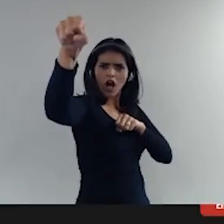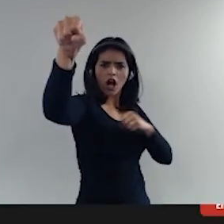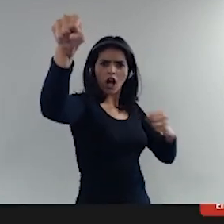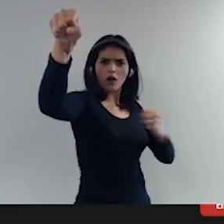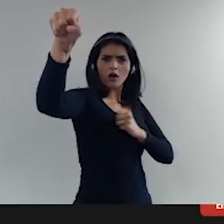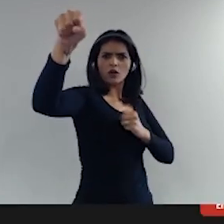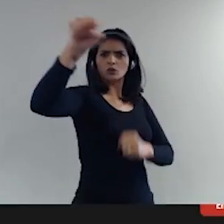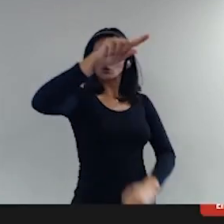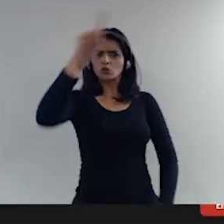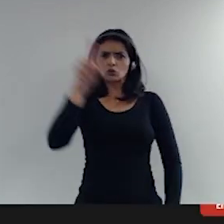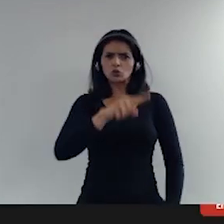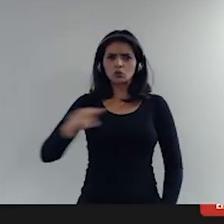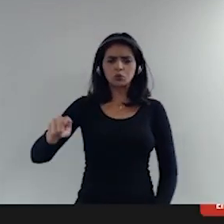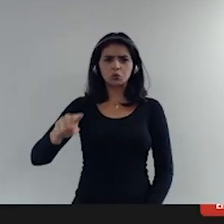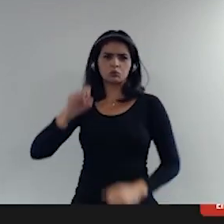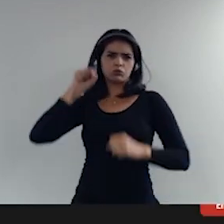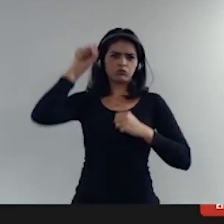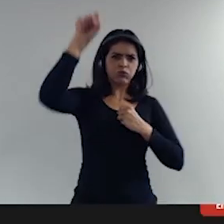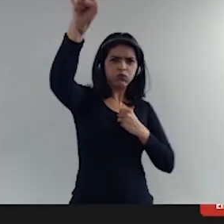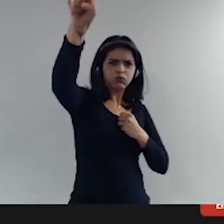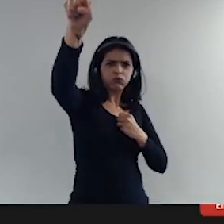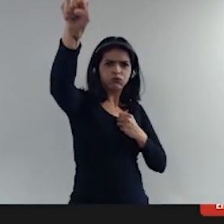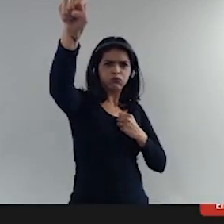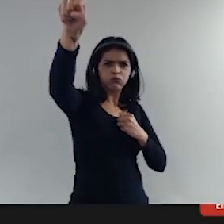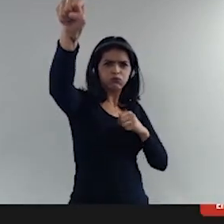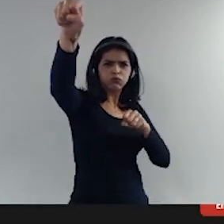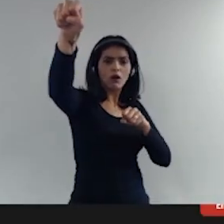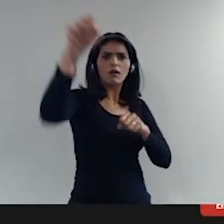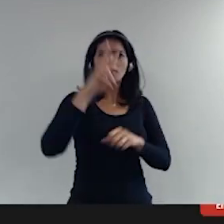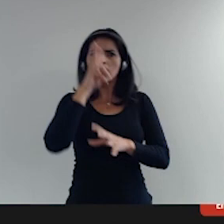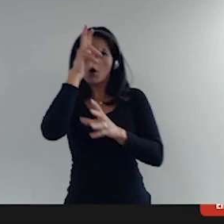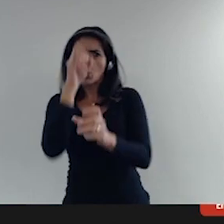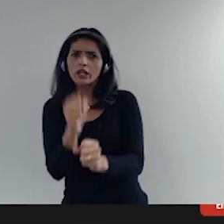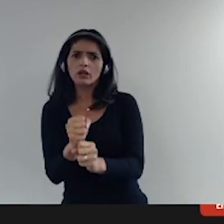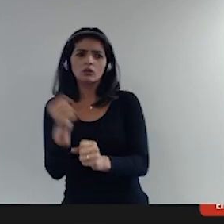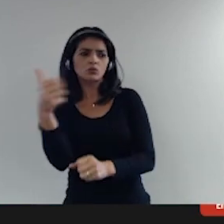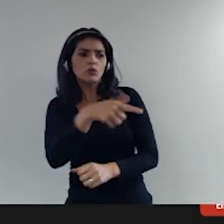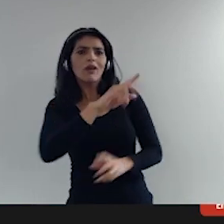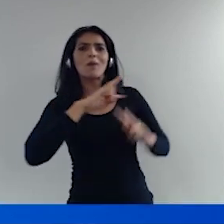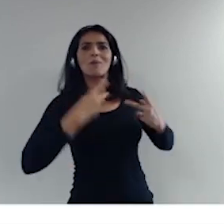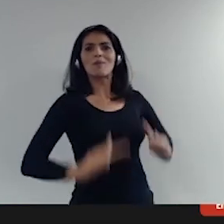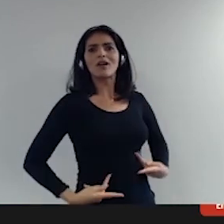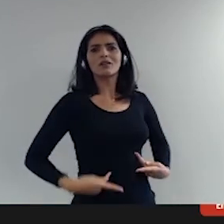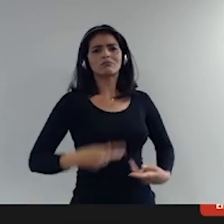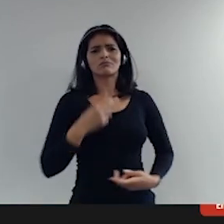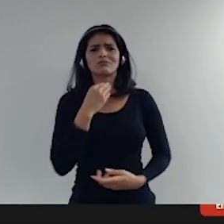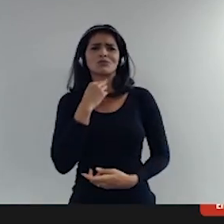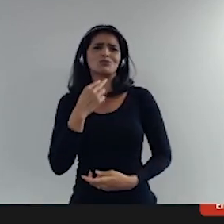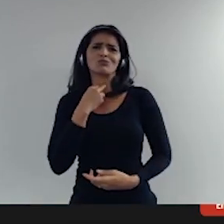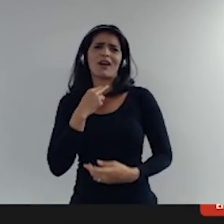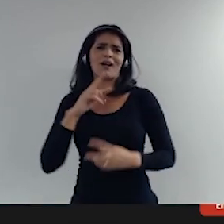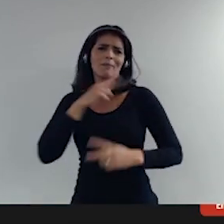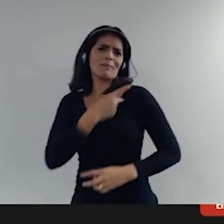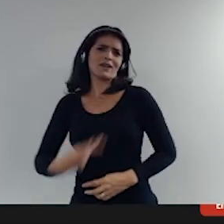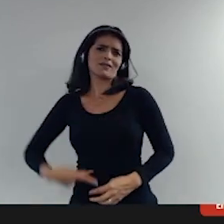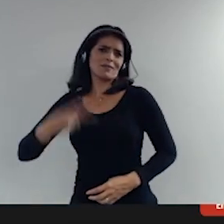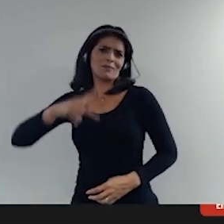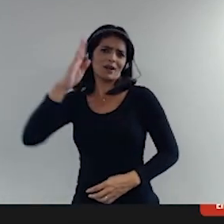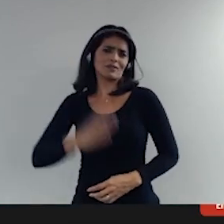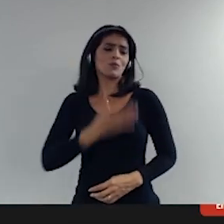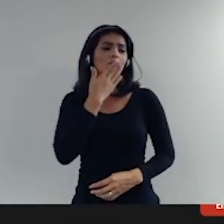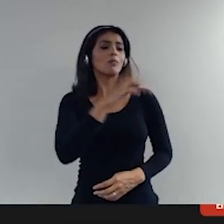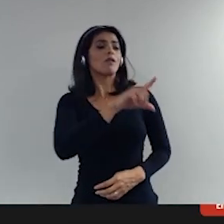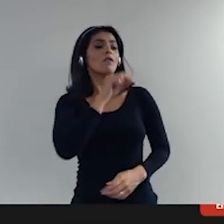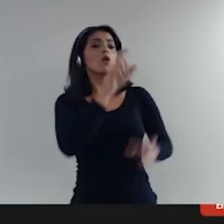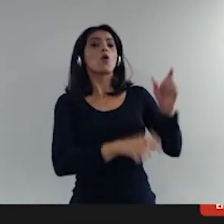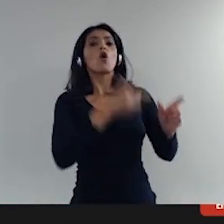de poder de um super-homem. O super-homem é muito poderoso, não serve para ser presidente da República. Eu prefiro